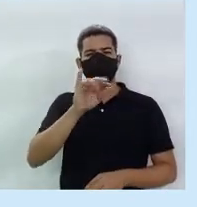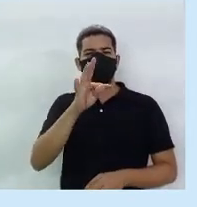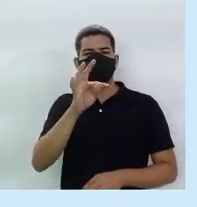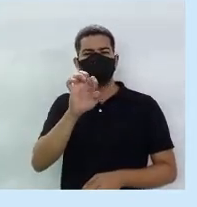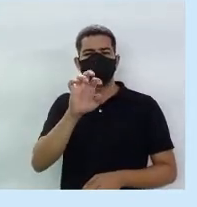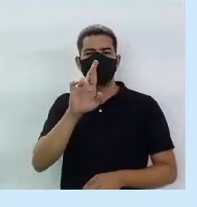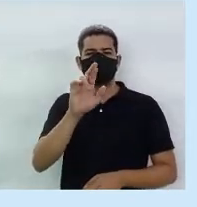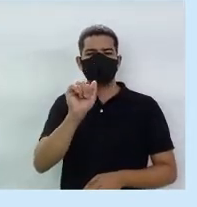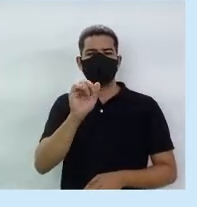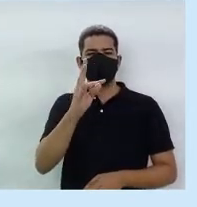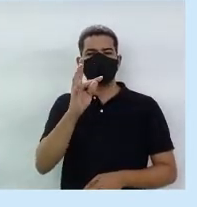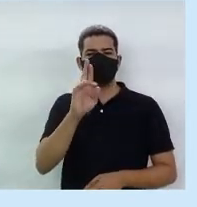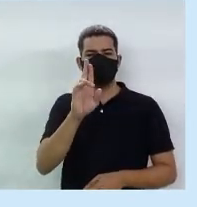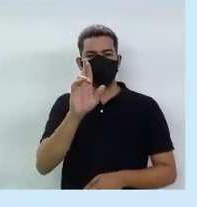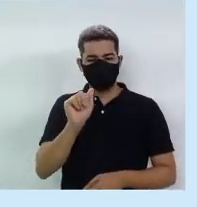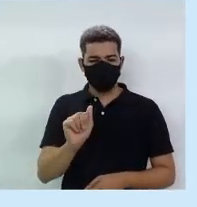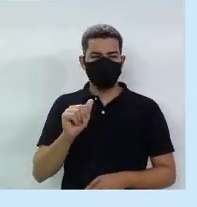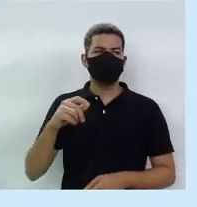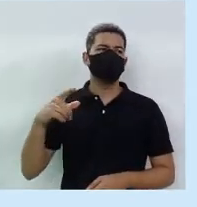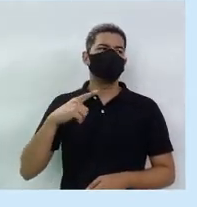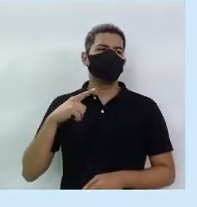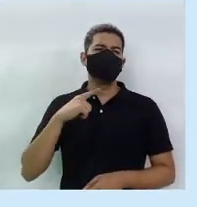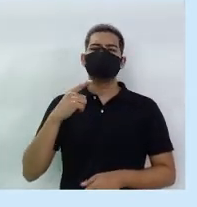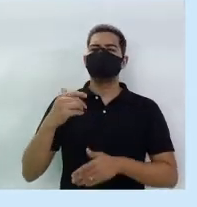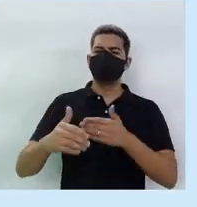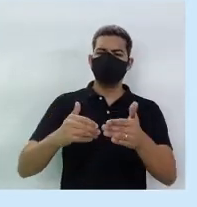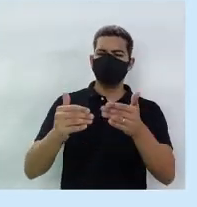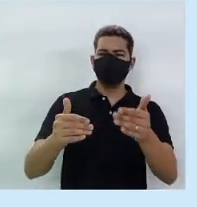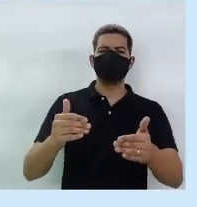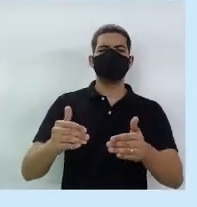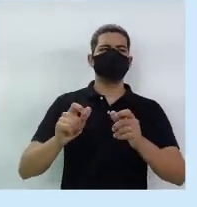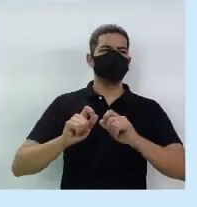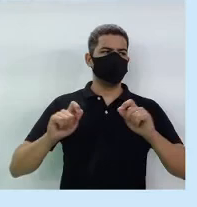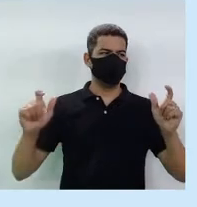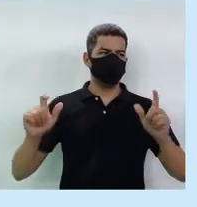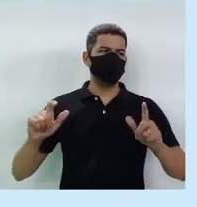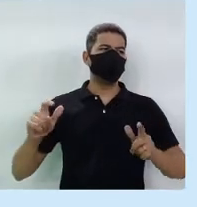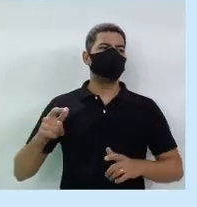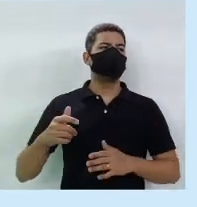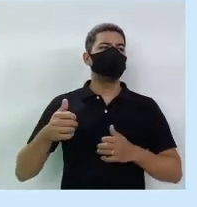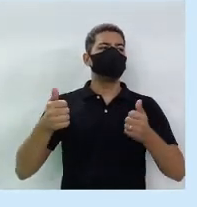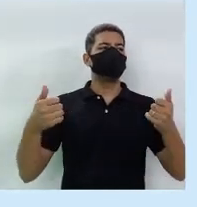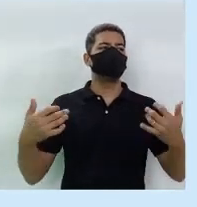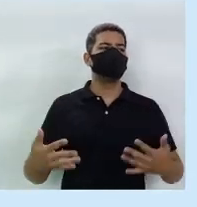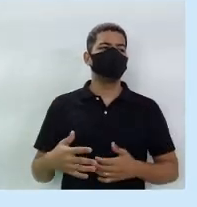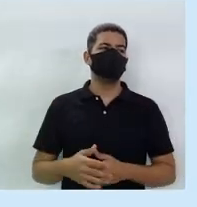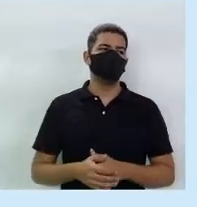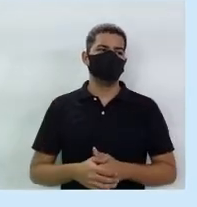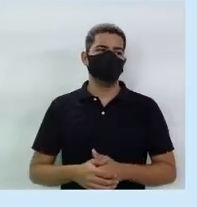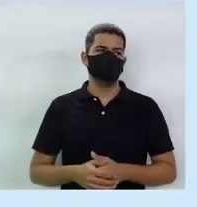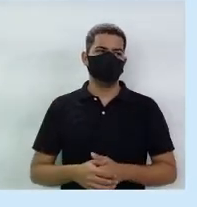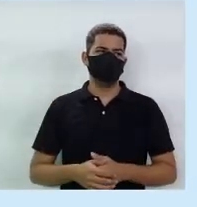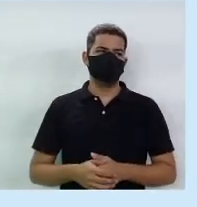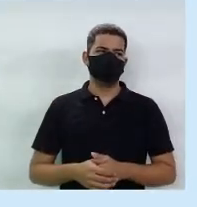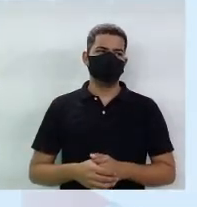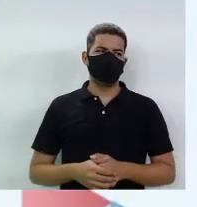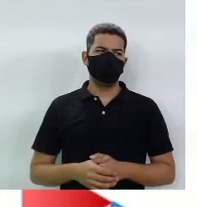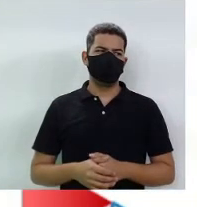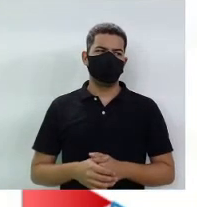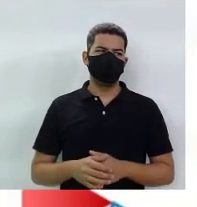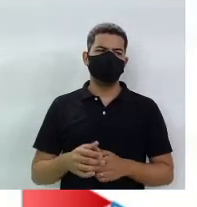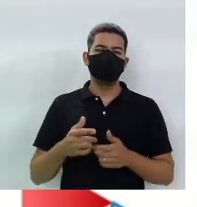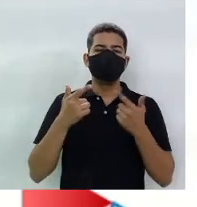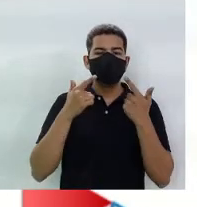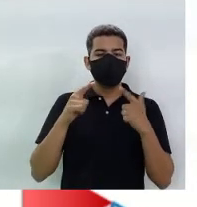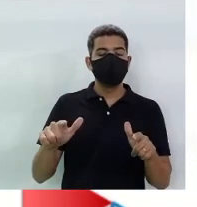linguagem figurada. E vamos adiante. Na tela, trago para vocês a seguinte questão. A linguagem literária se